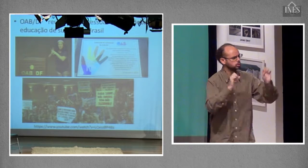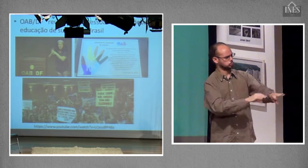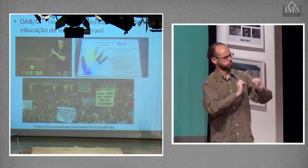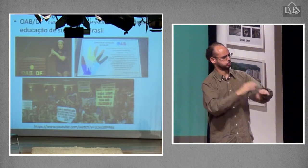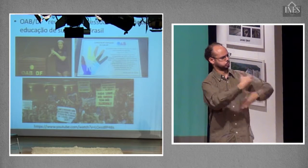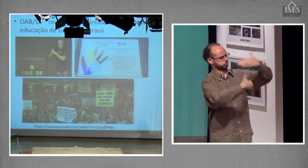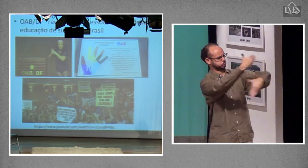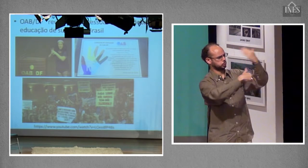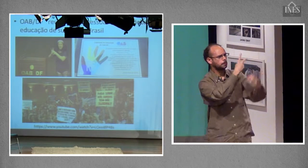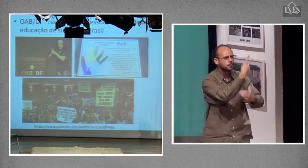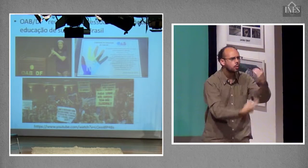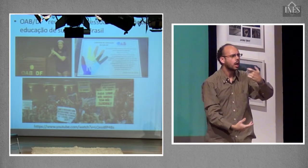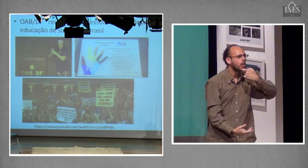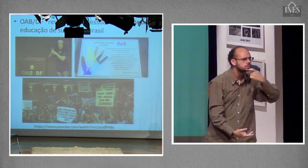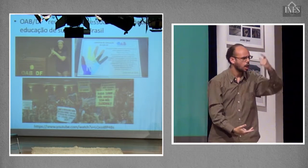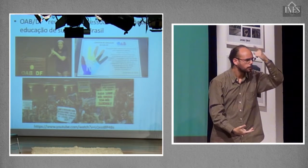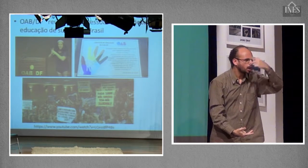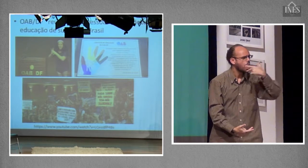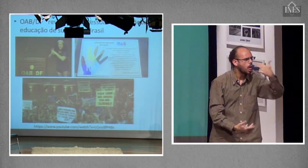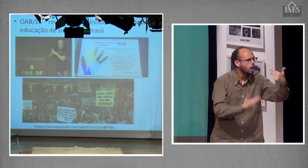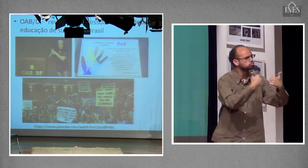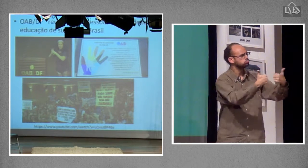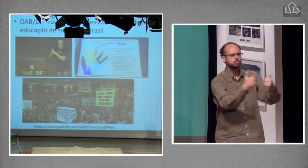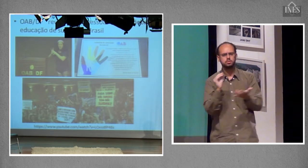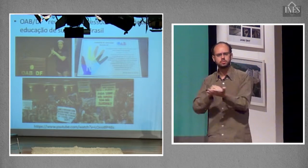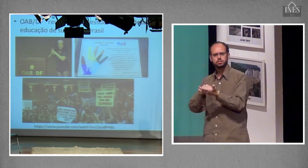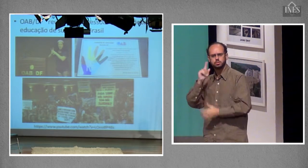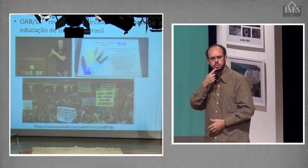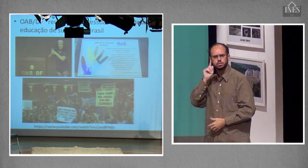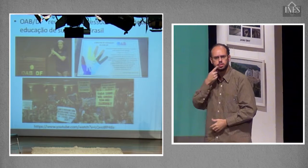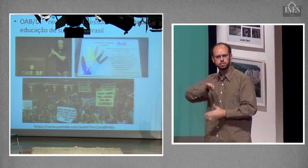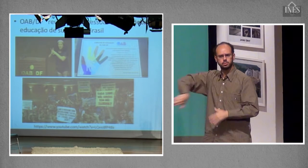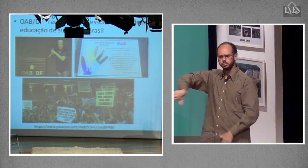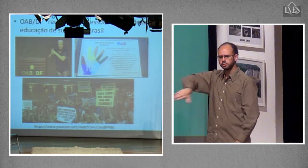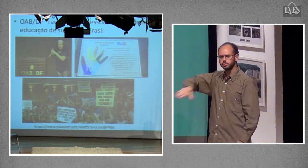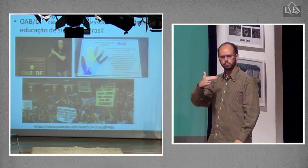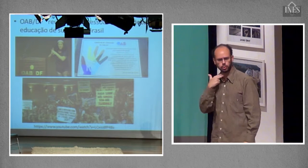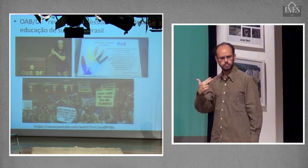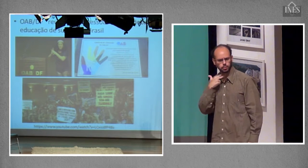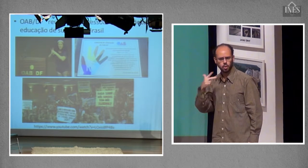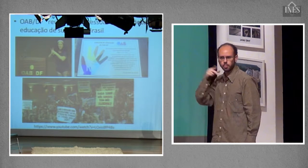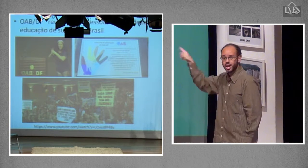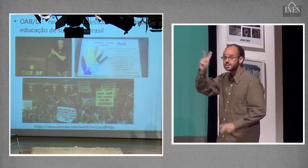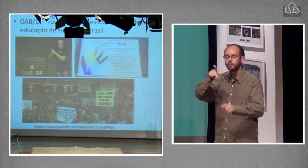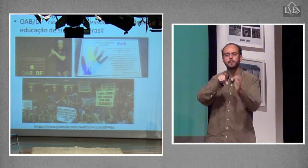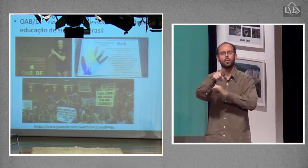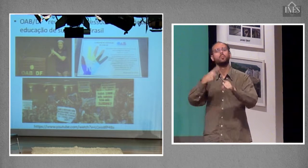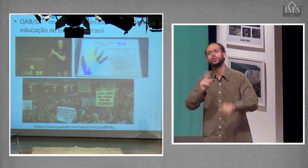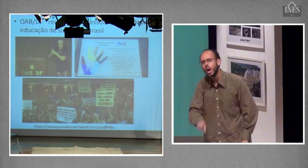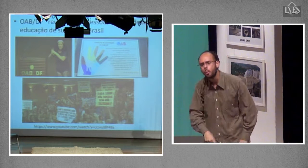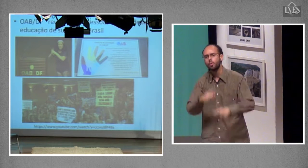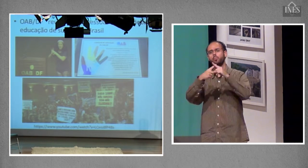índios e tantos outros na educação bilíngue. Antes,